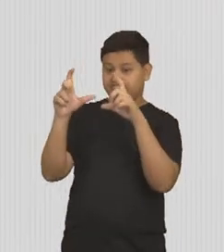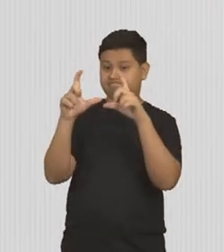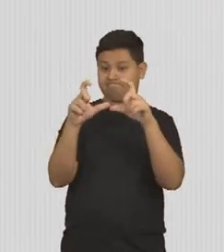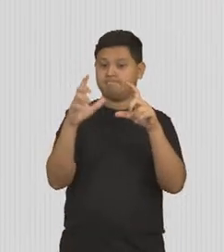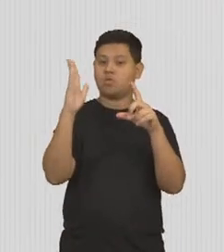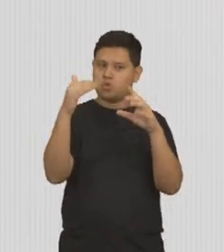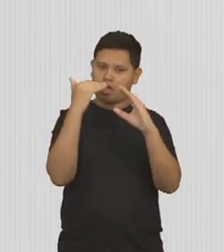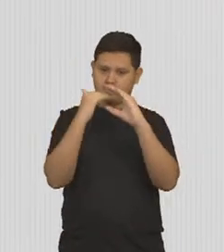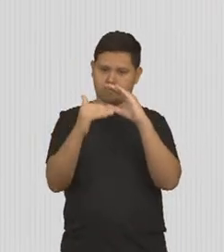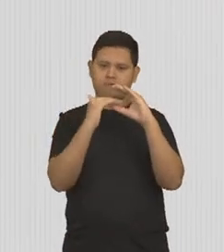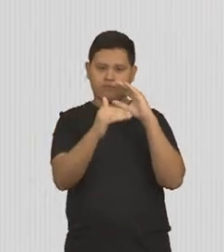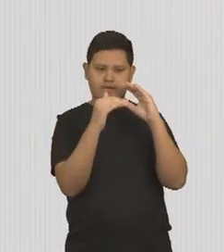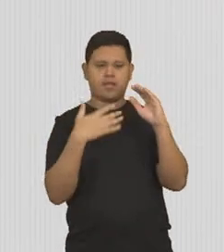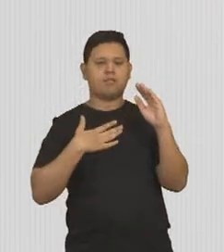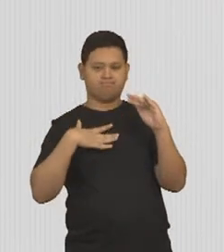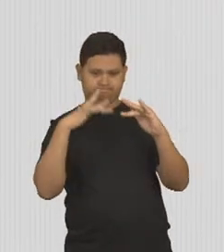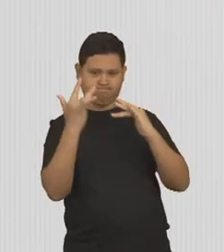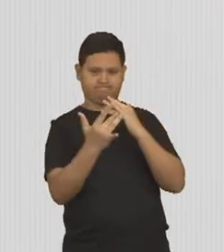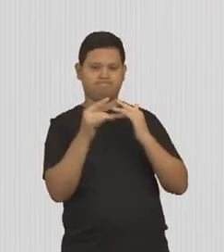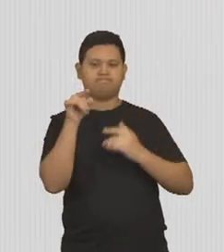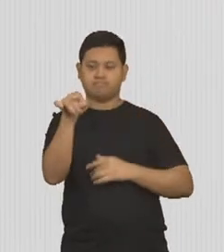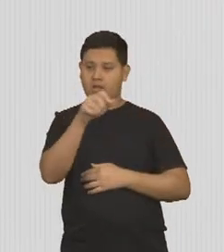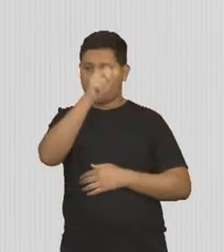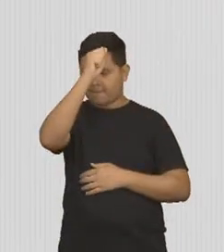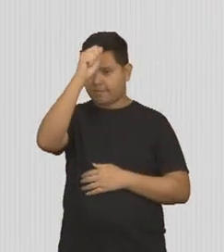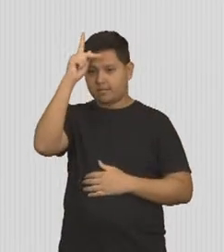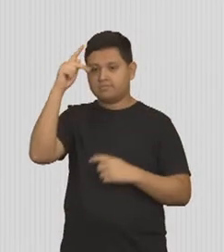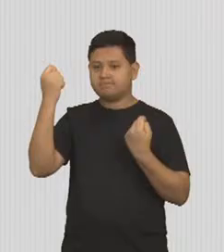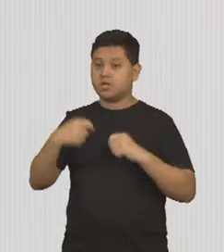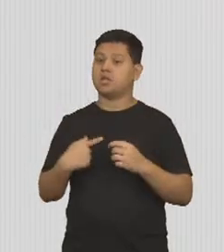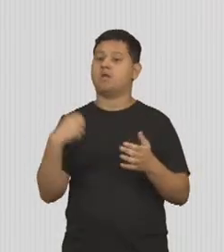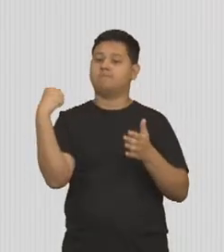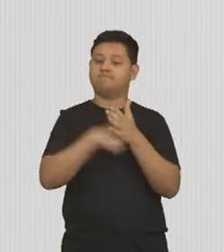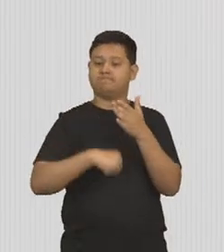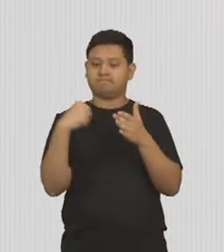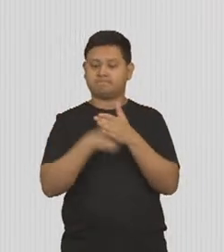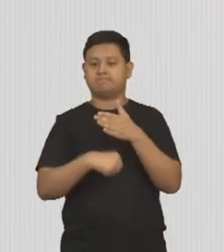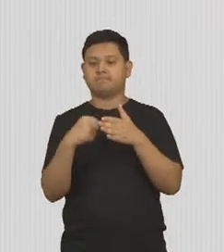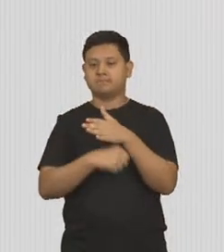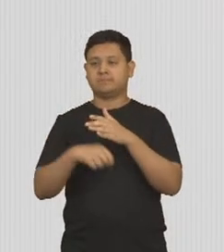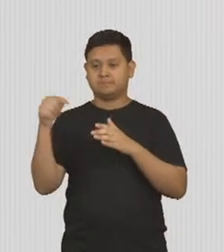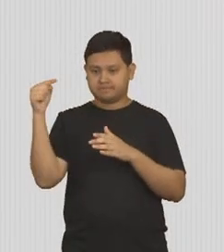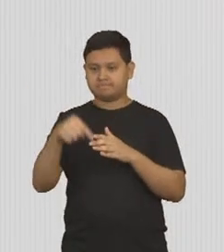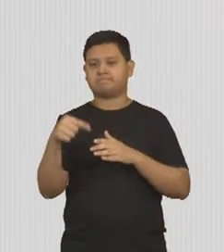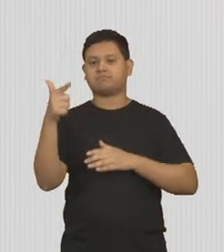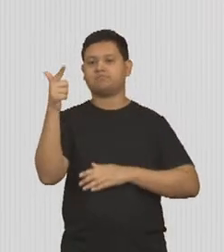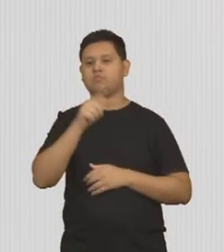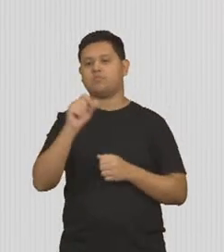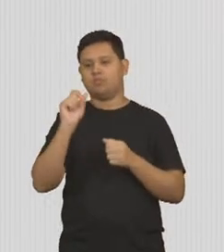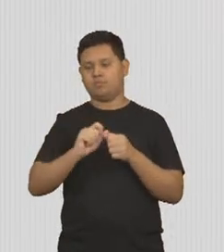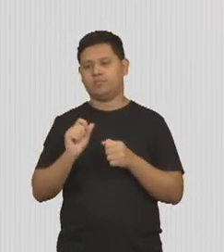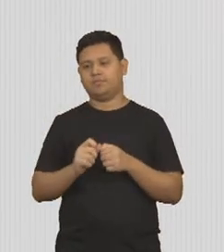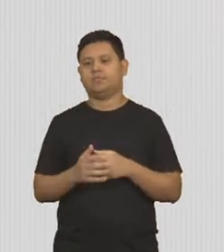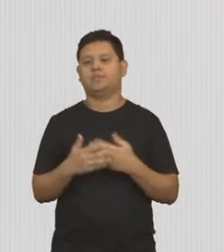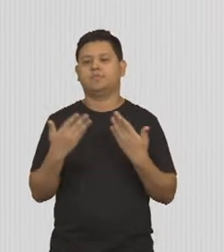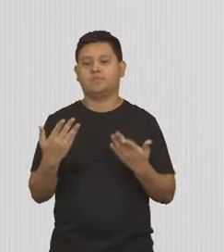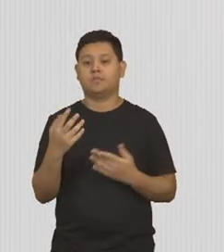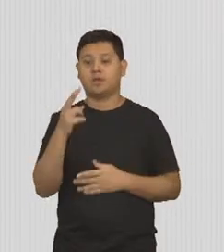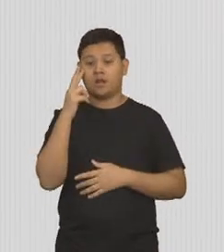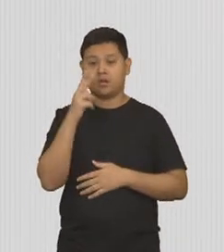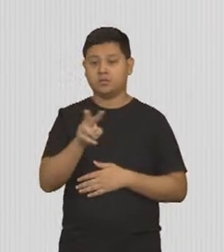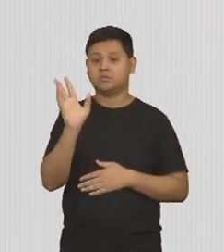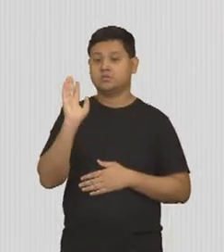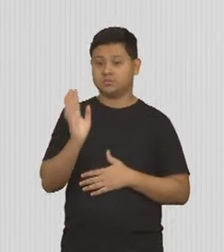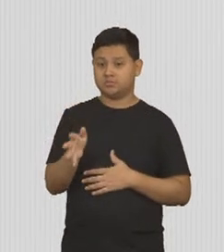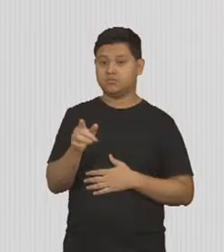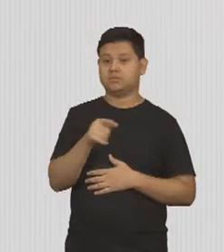nossas redes sociais, dá uma olhada lá e é muito importante que a prefeitura se atente, a gente está cobrando aqui no plenário alguma providência da prefeitura. E aí já ficando